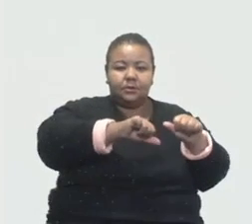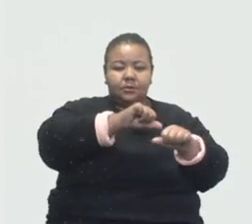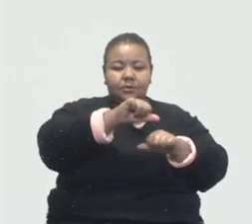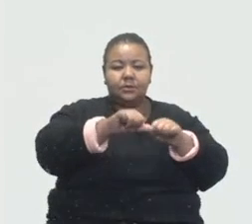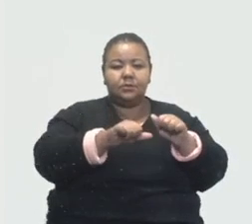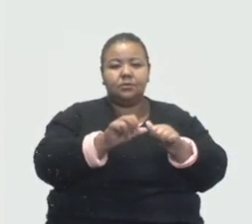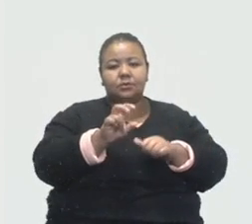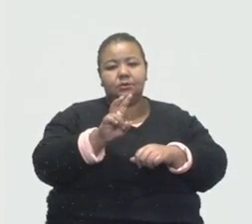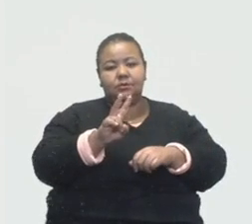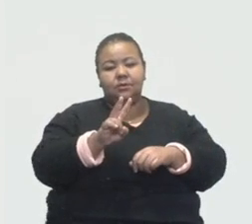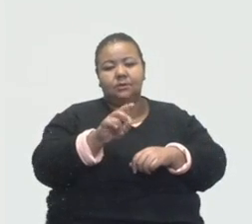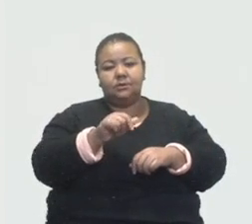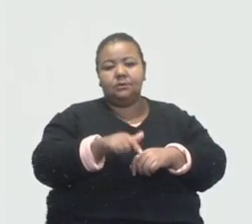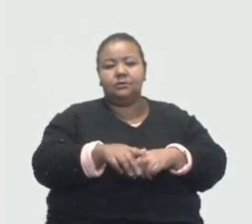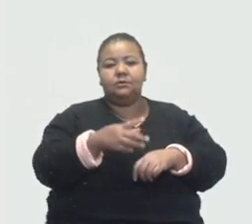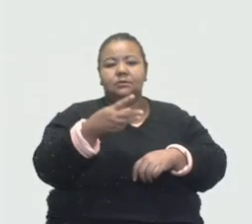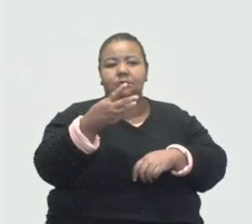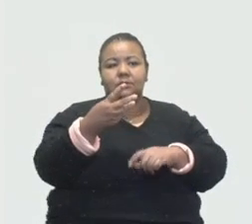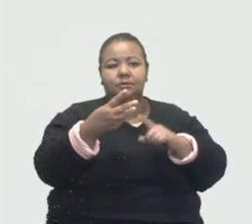V,